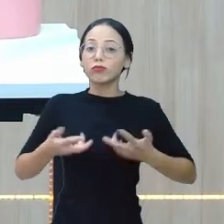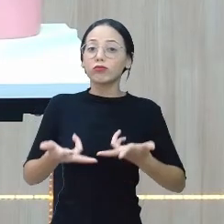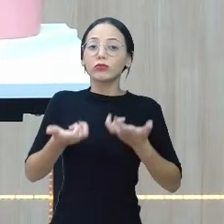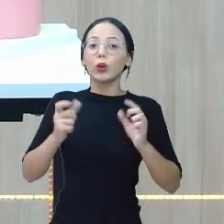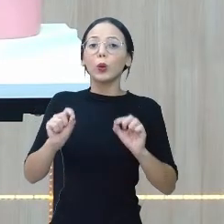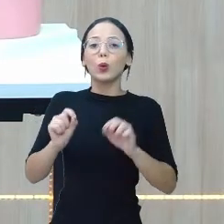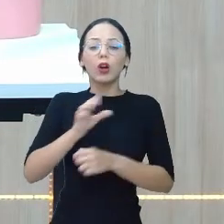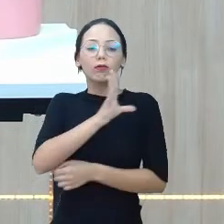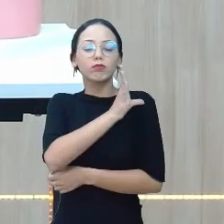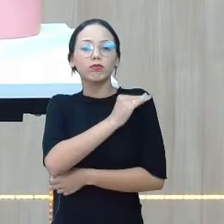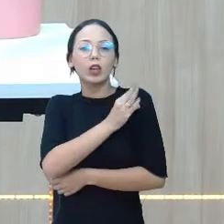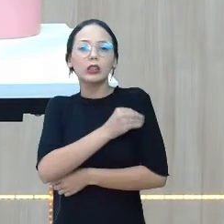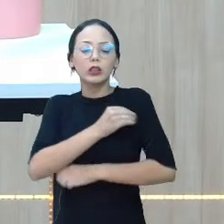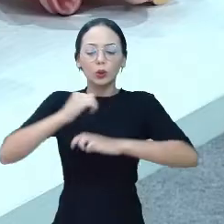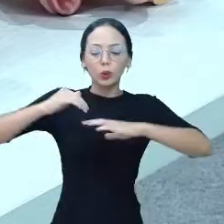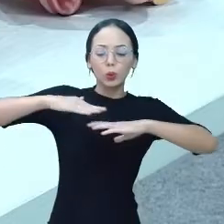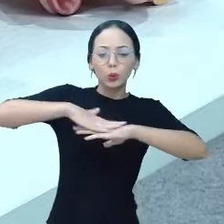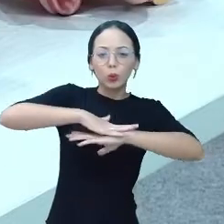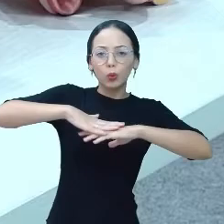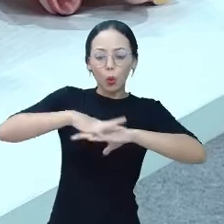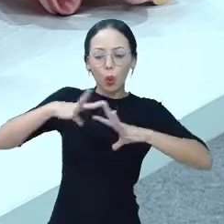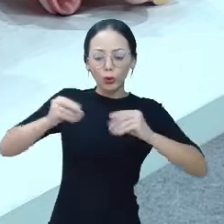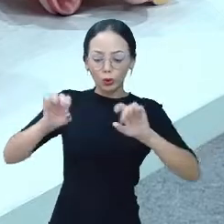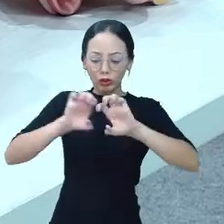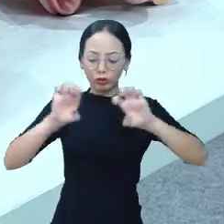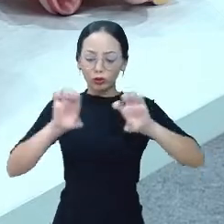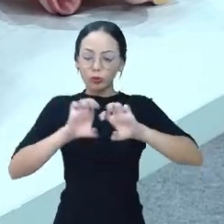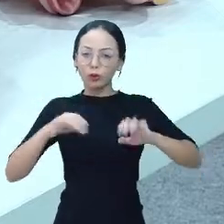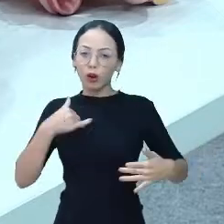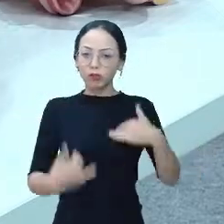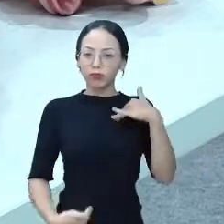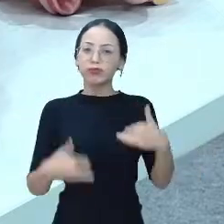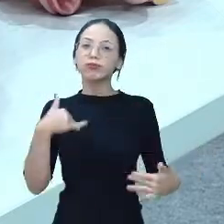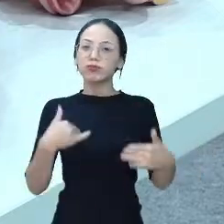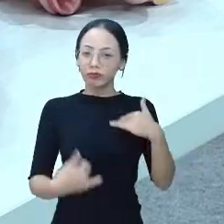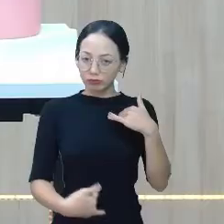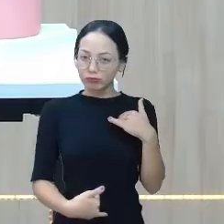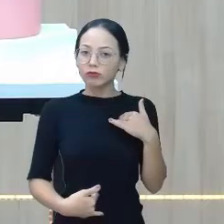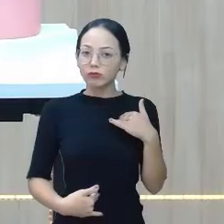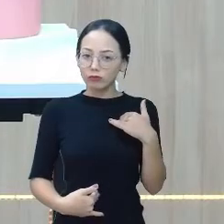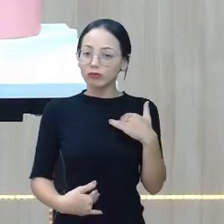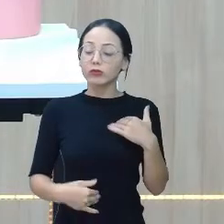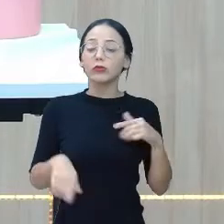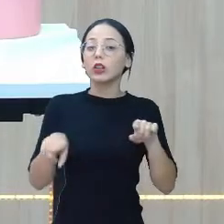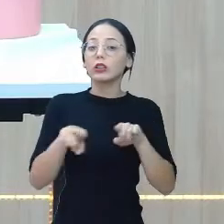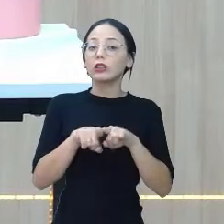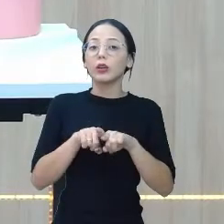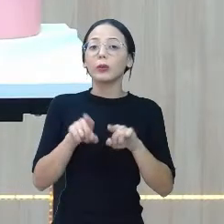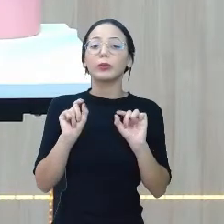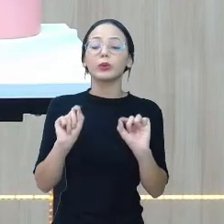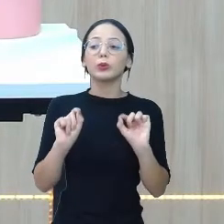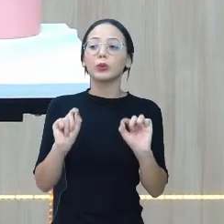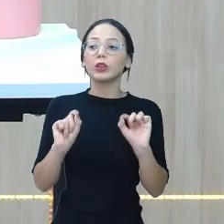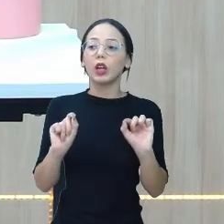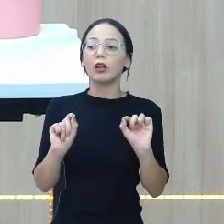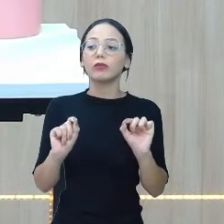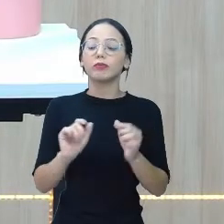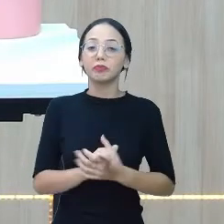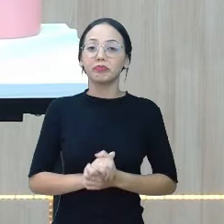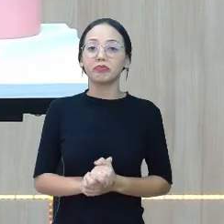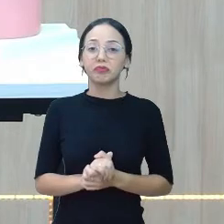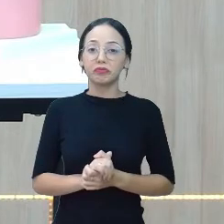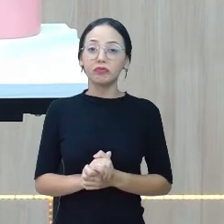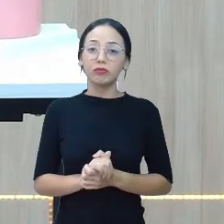relação a toda essa estrutura do corpo. Não é isso? E em relação a